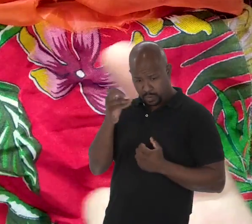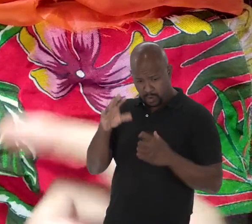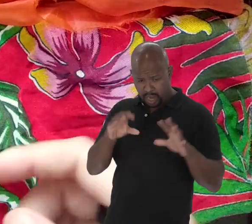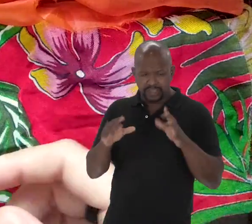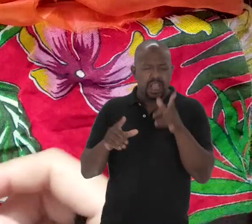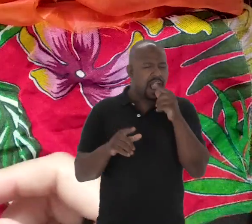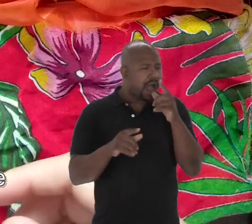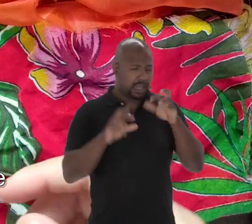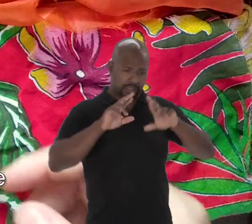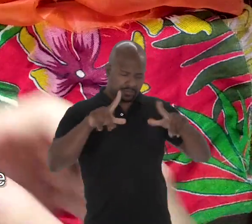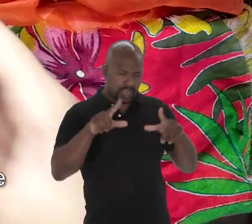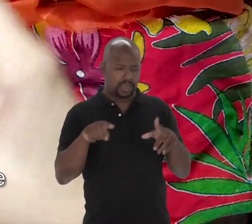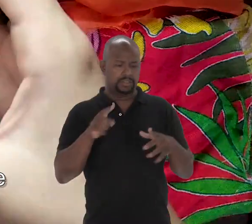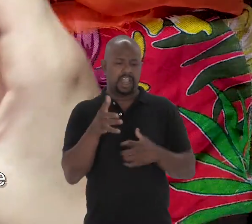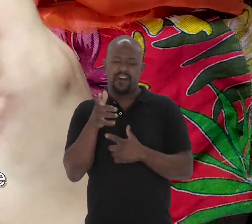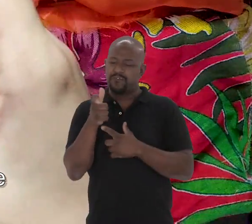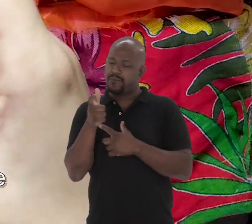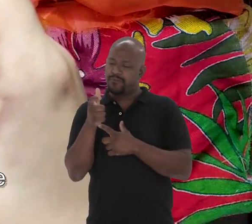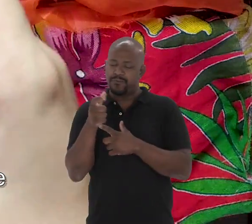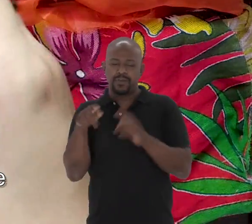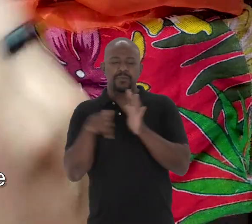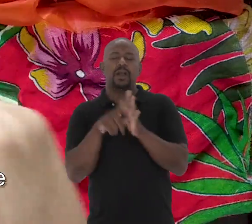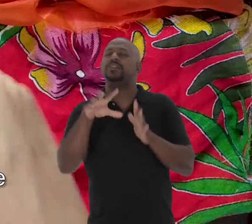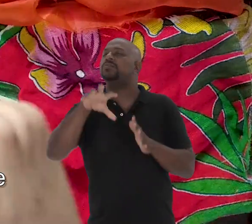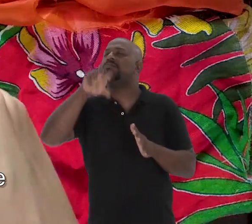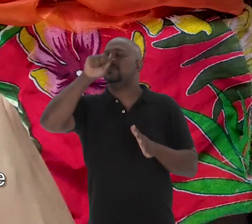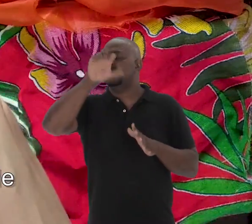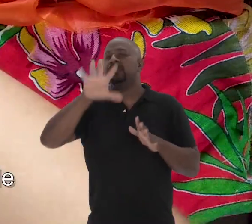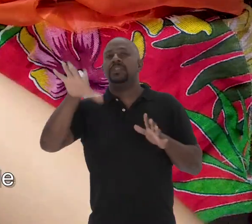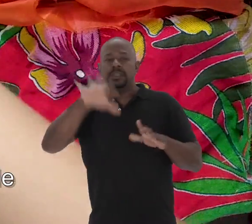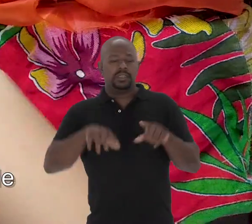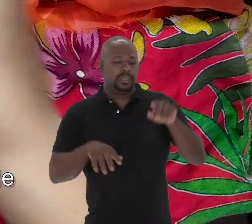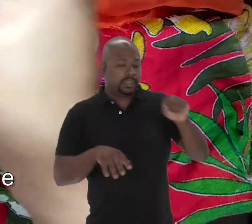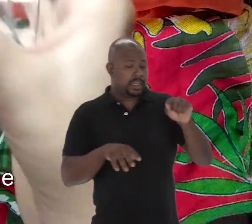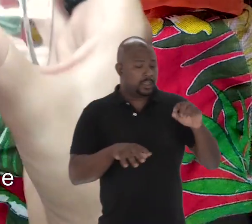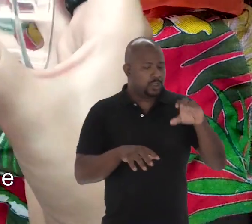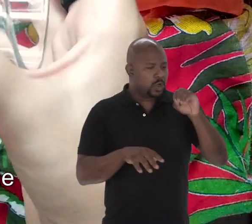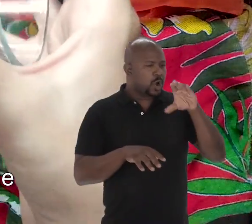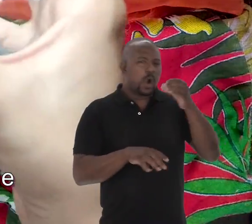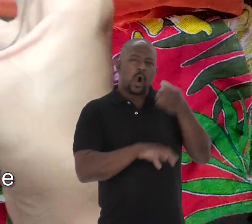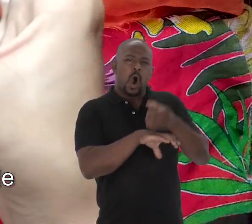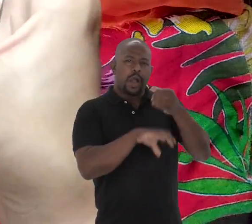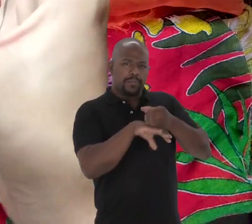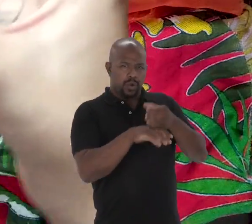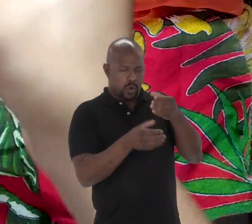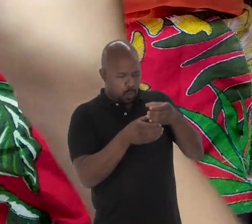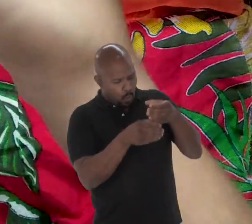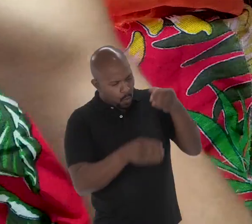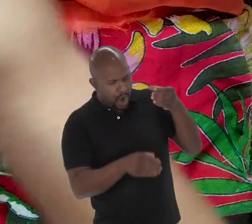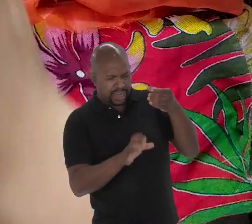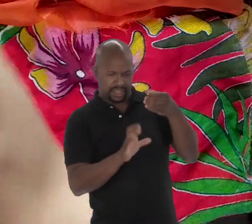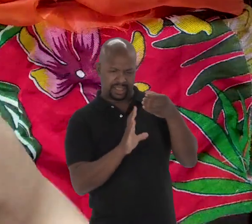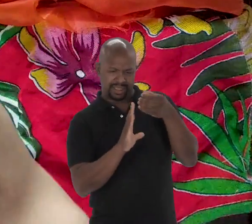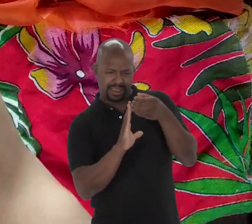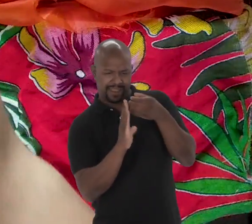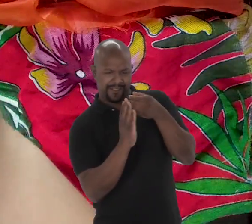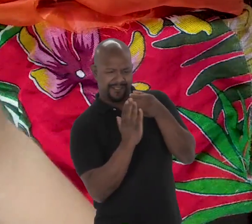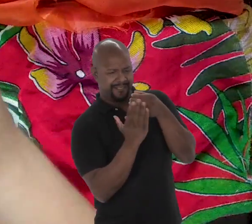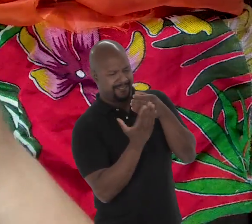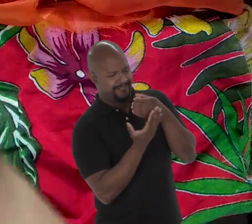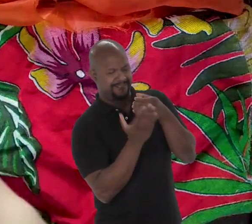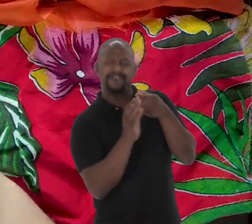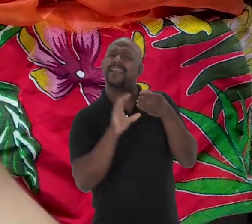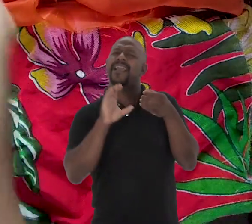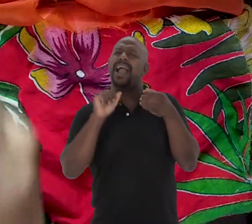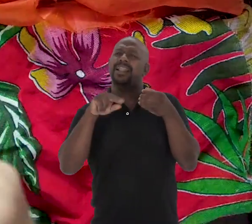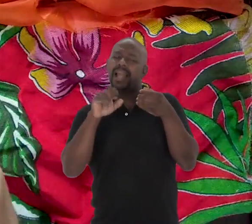líquidos diferentes. Trouxe esse borrifador aqui de aromatizador de ambiente e esse copo americano grande que tem essa lateral aqui